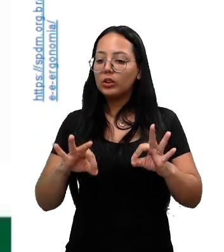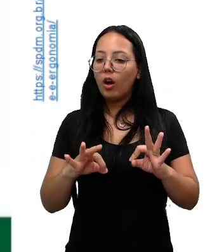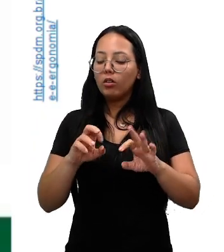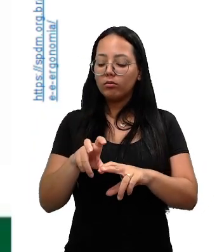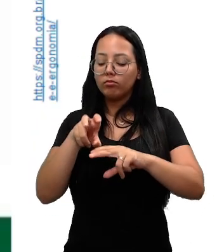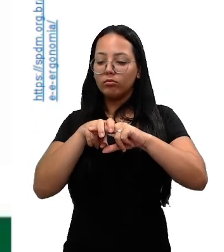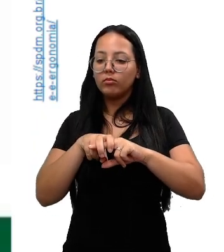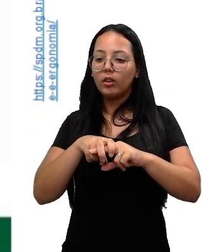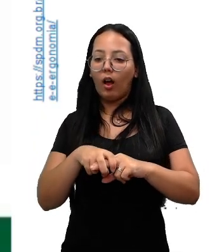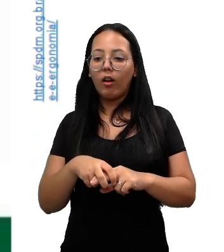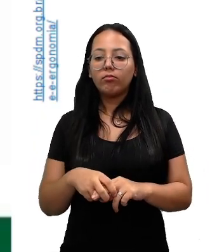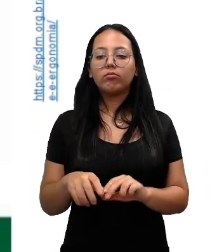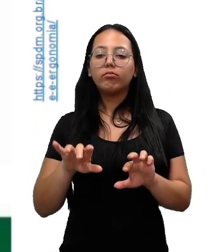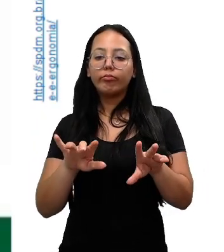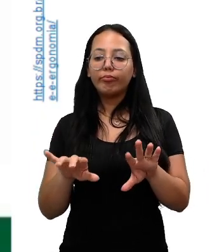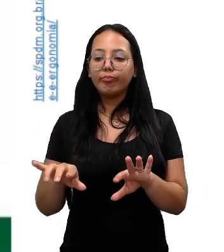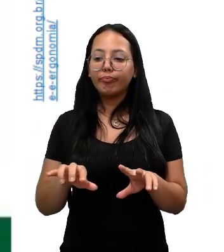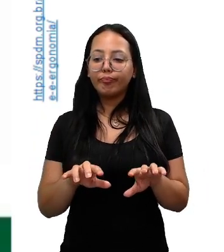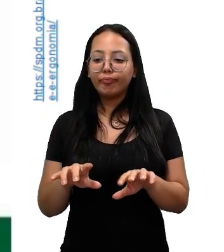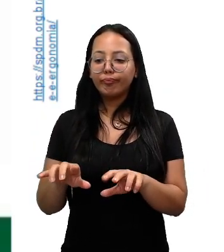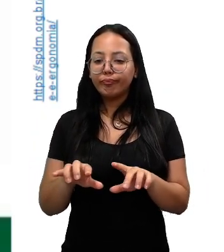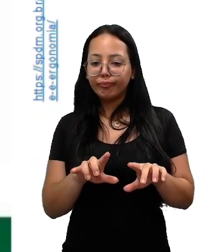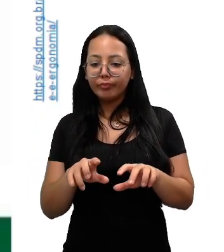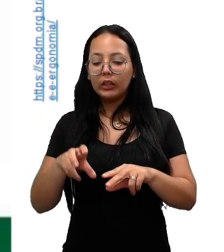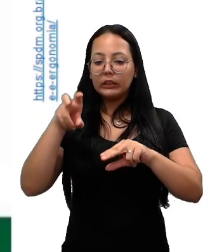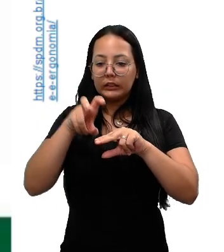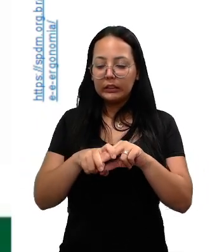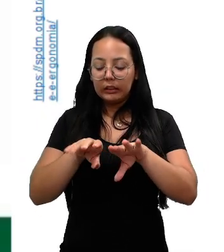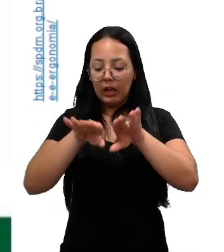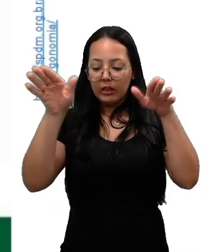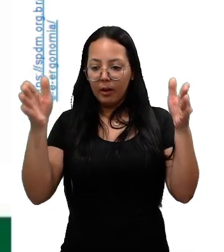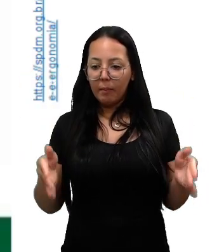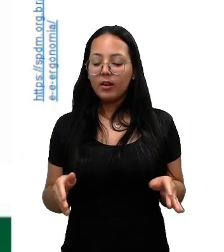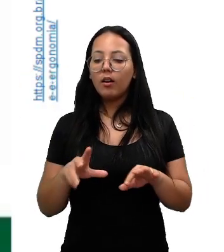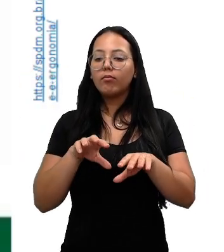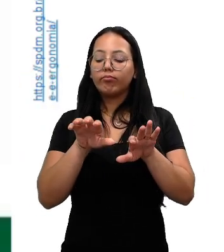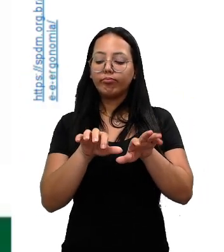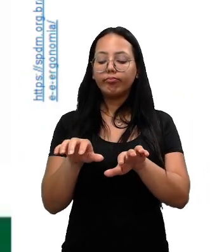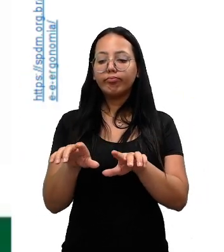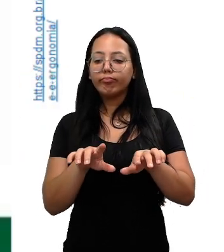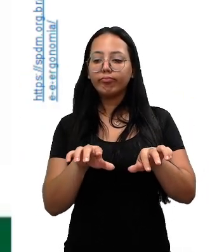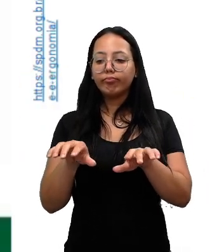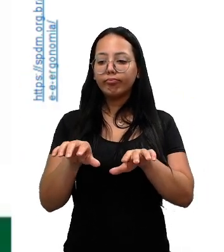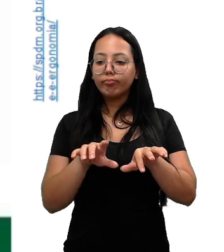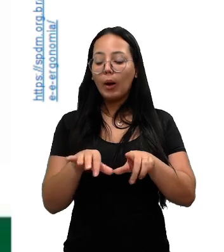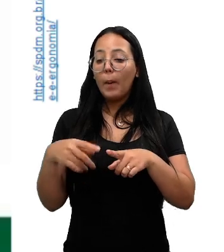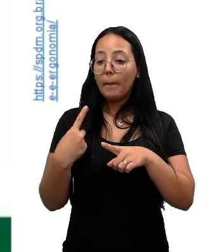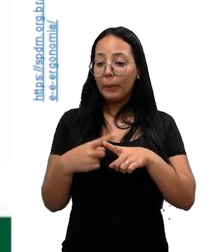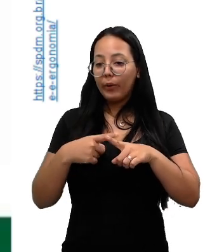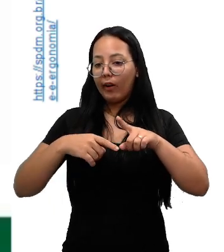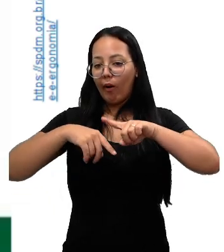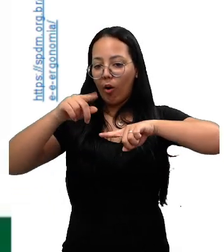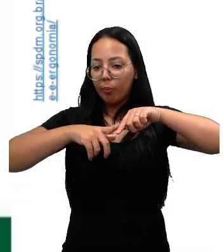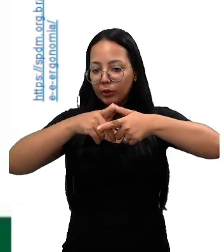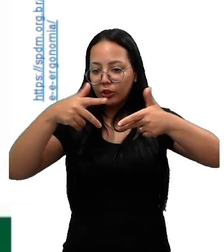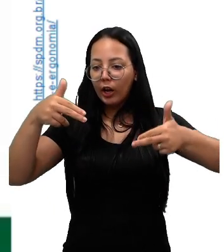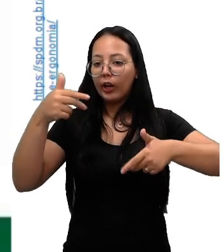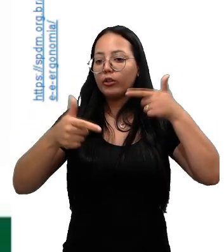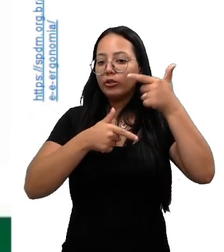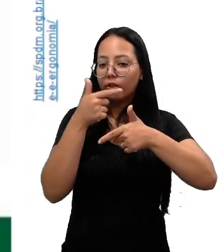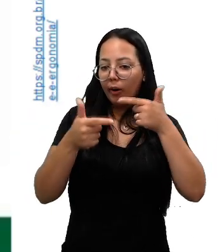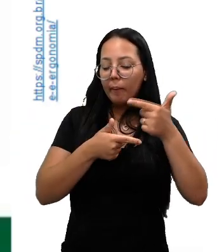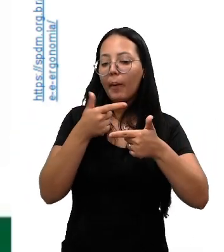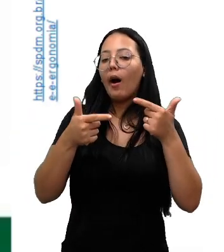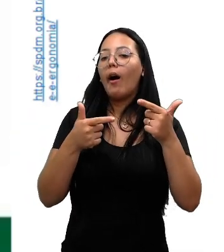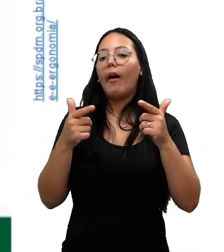sentar frente ao computador, de se sentar à mesa, de que os nossos objetos de trabalho, nossos